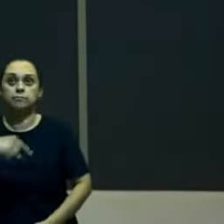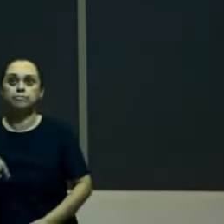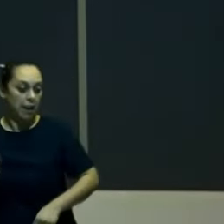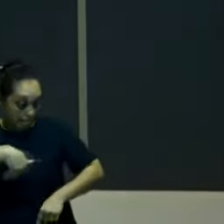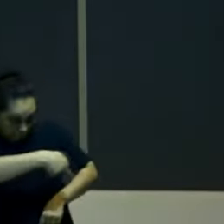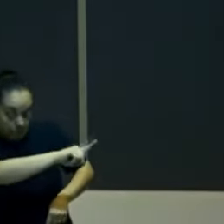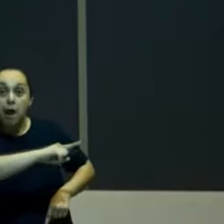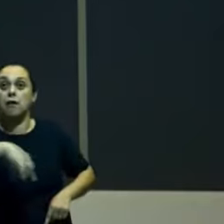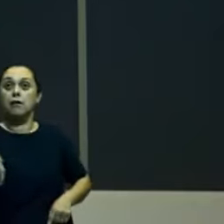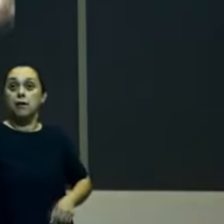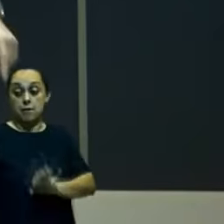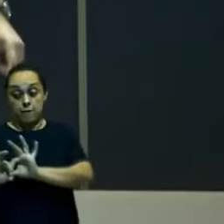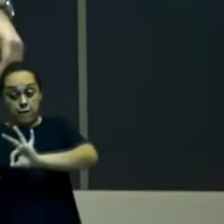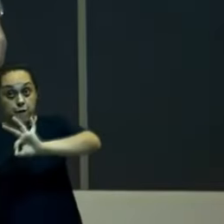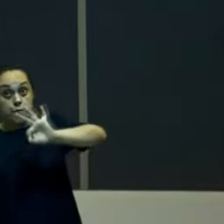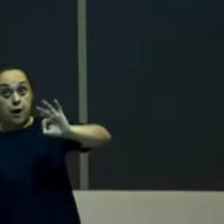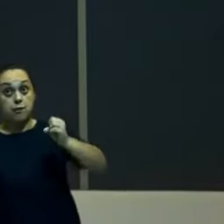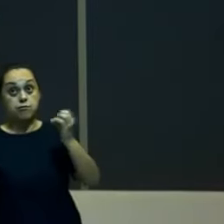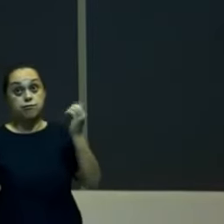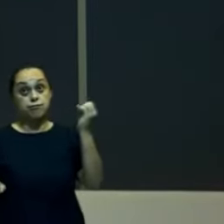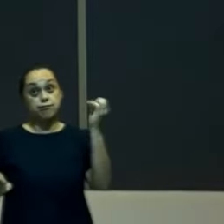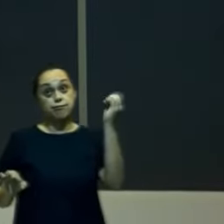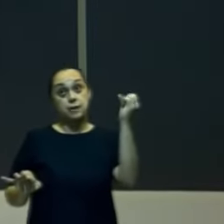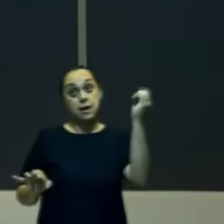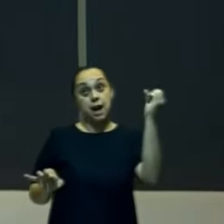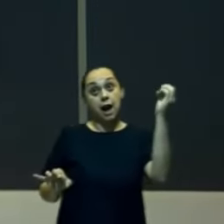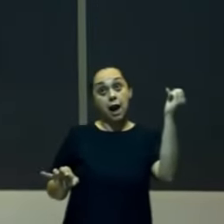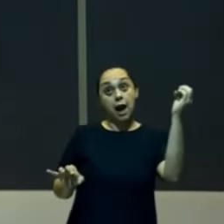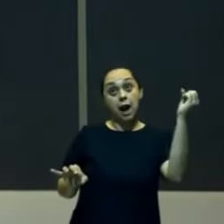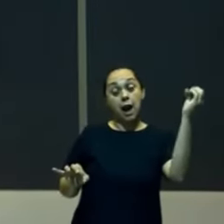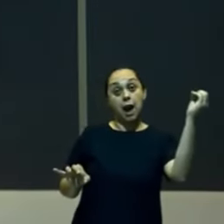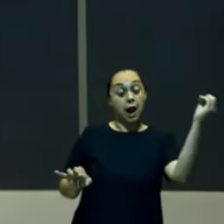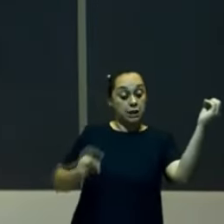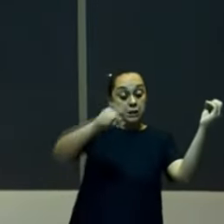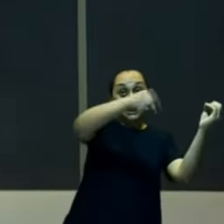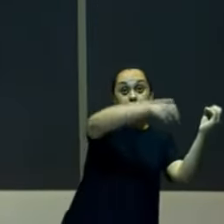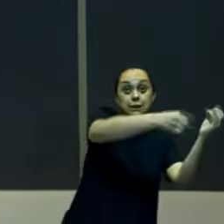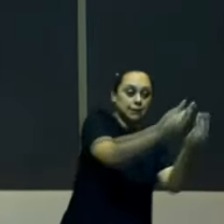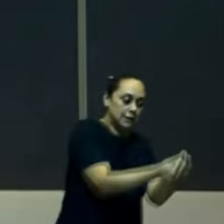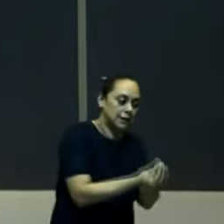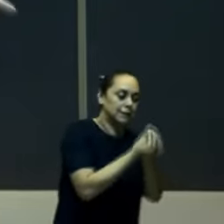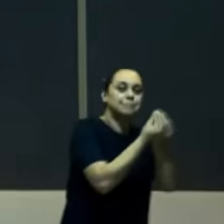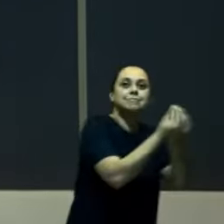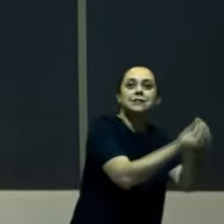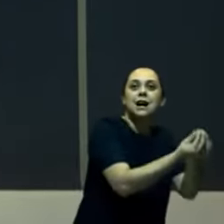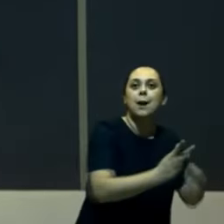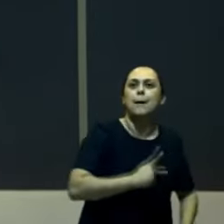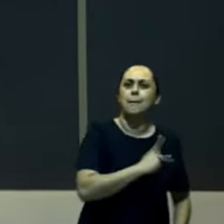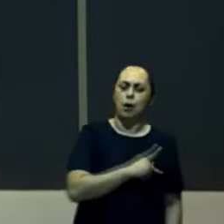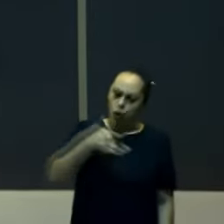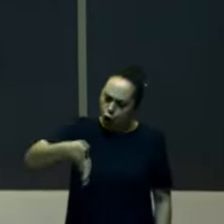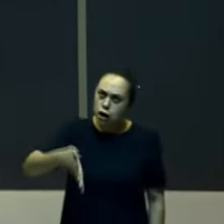Viaja 1.400 quilômetros. No dia de hoje é fácil, com os carros que